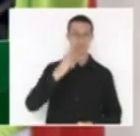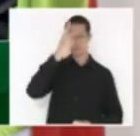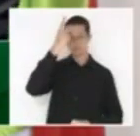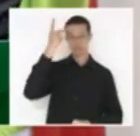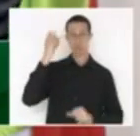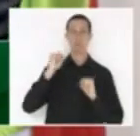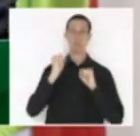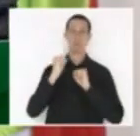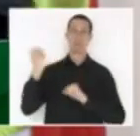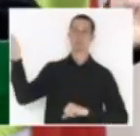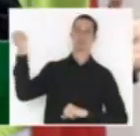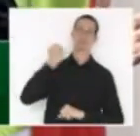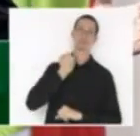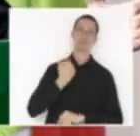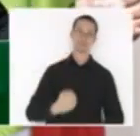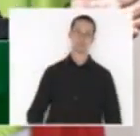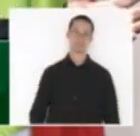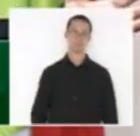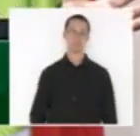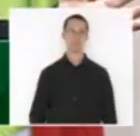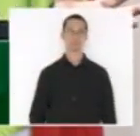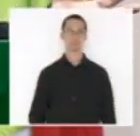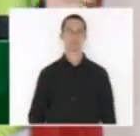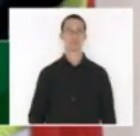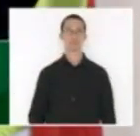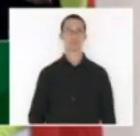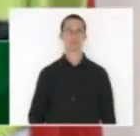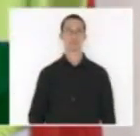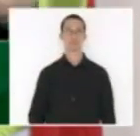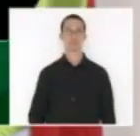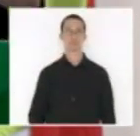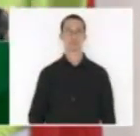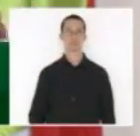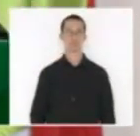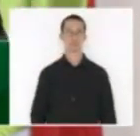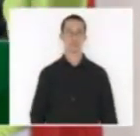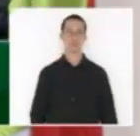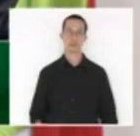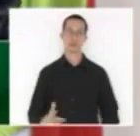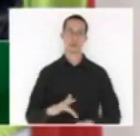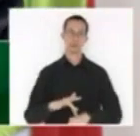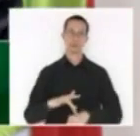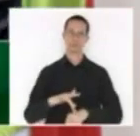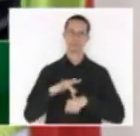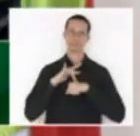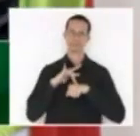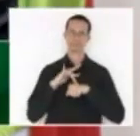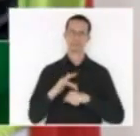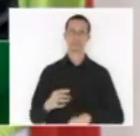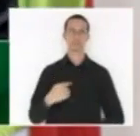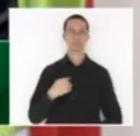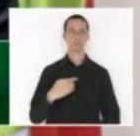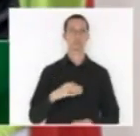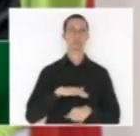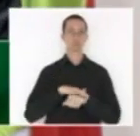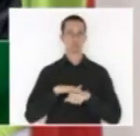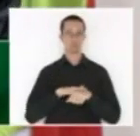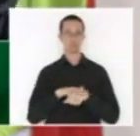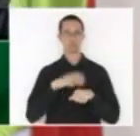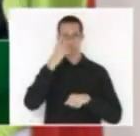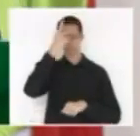Vai ocorrer um ridículo, porque eu conversava agora com os papiloscopistas do